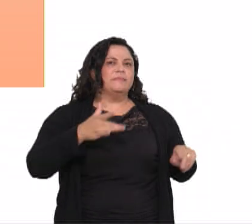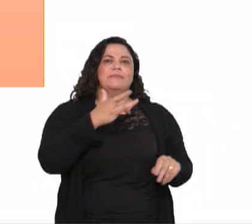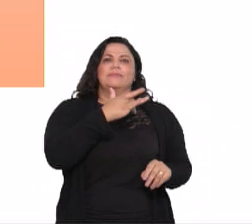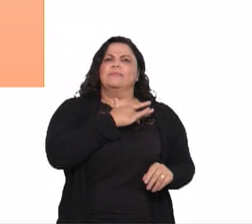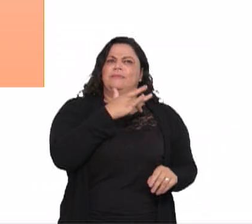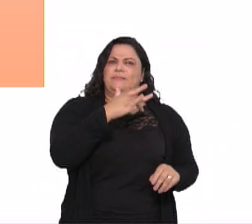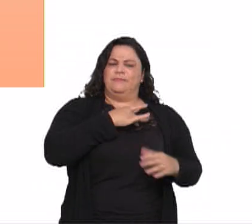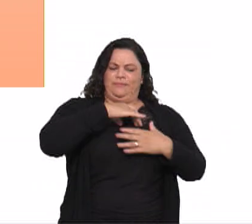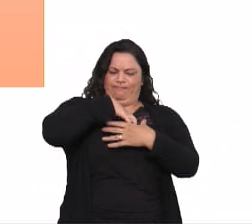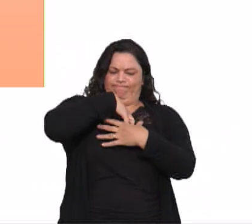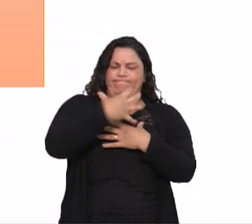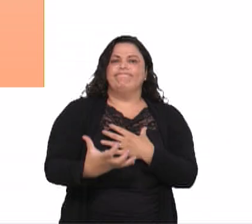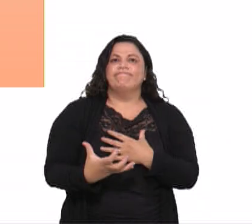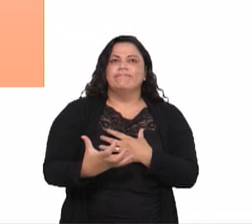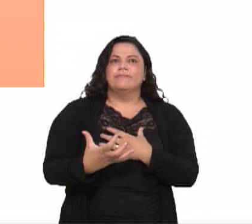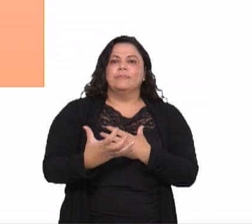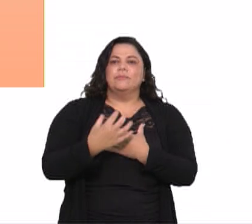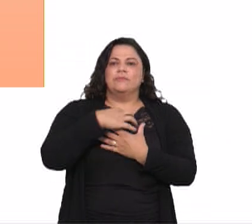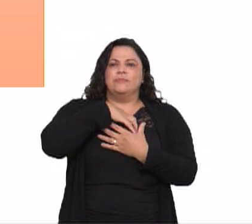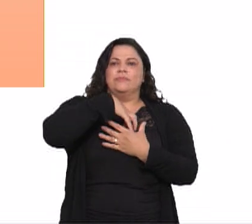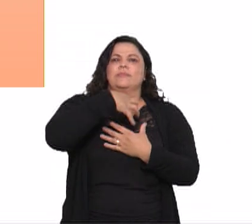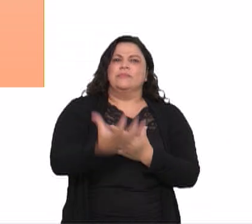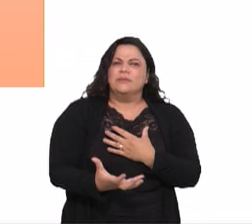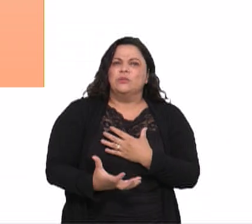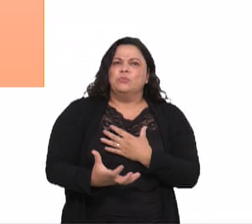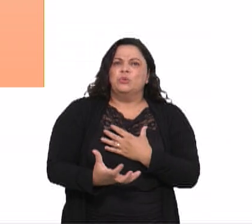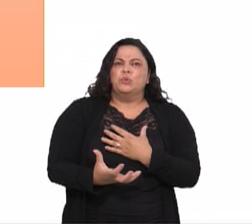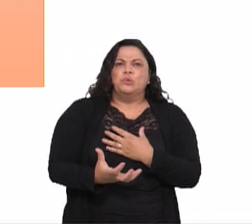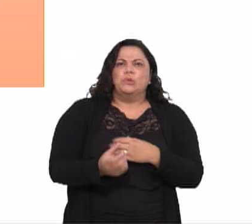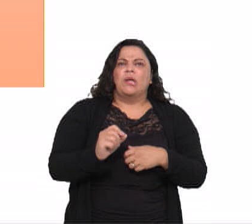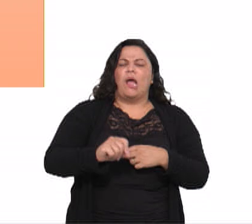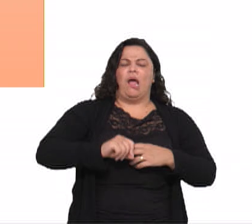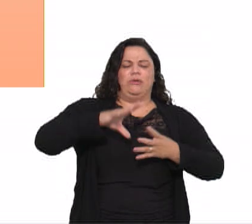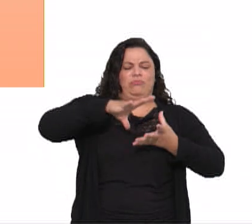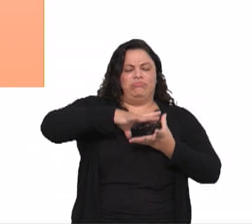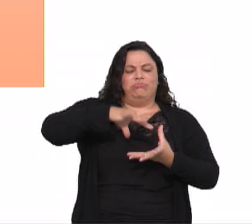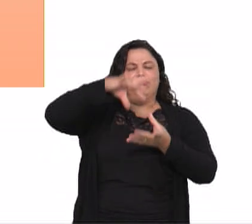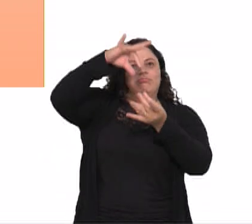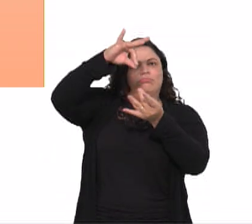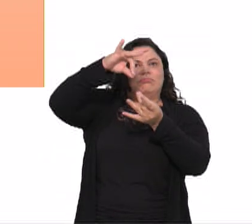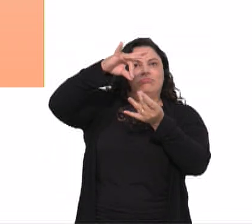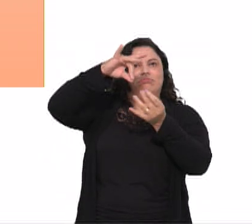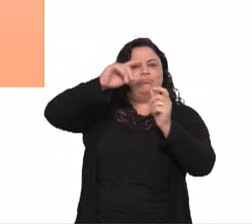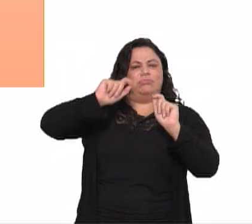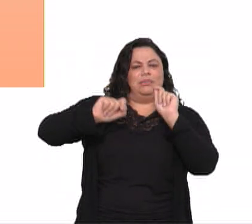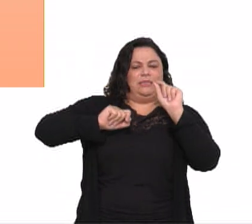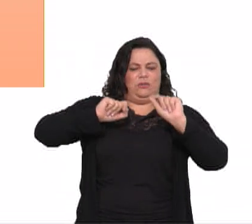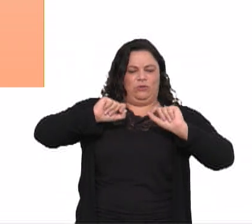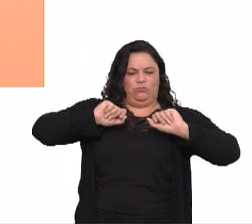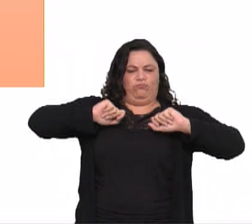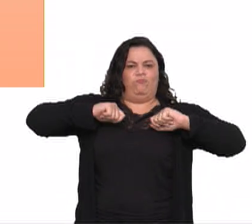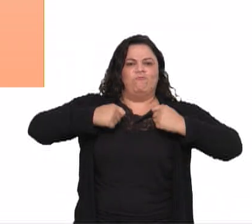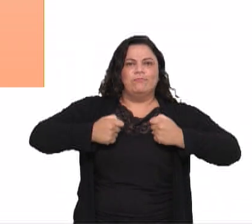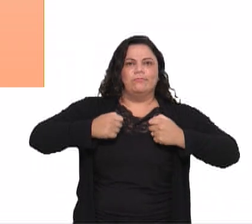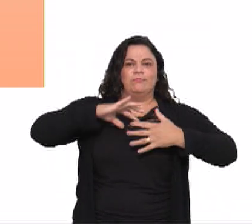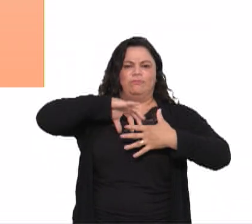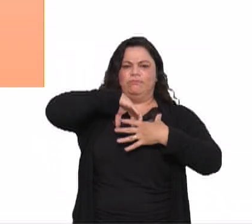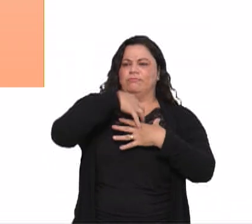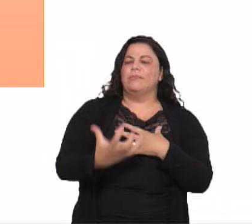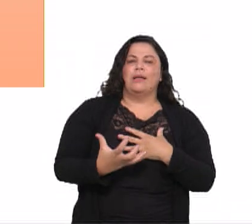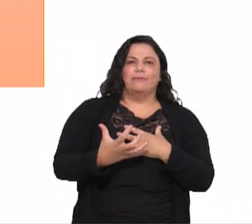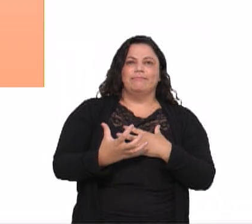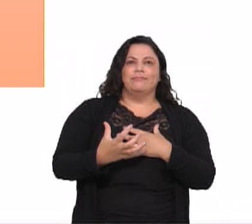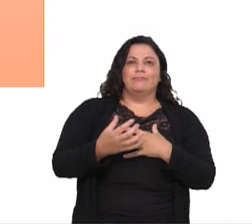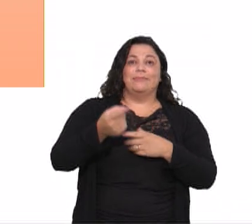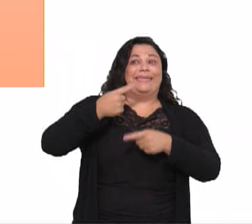são impulsionadas por essa parte da alma acabam agindo de modo impulsivo, né? Sem reflexão. A pessoa